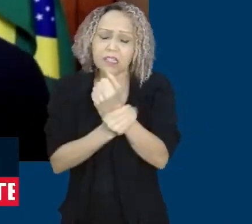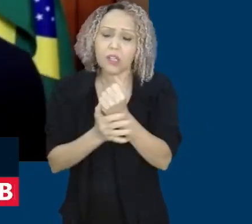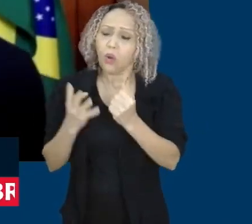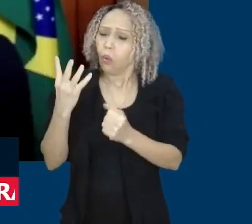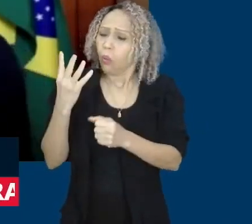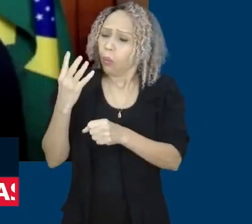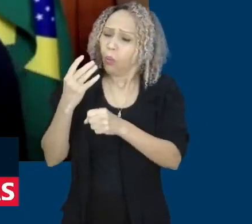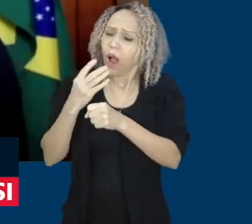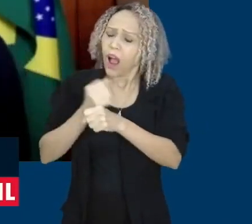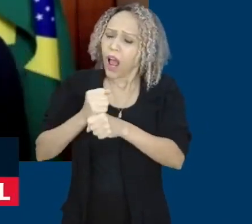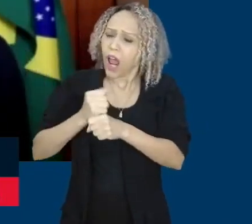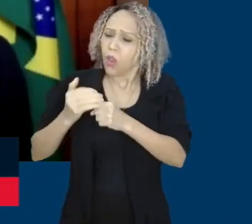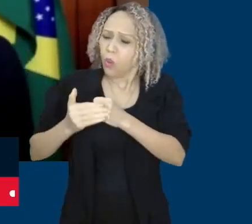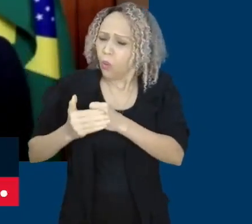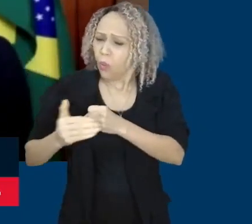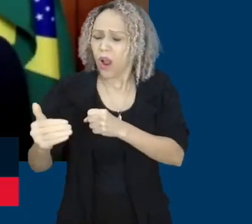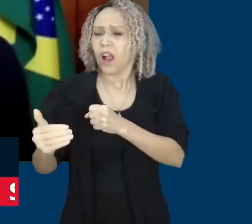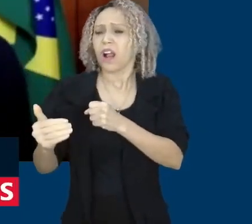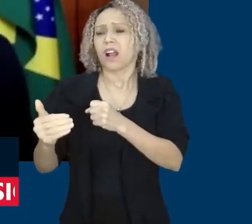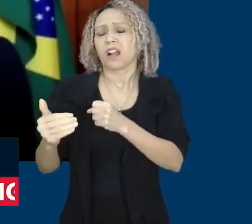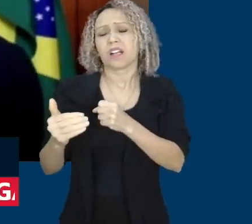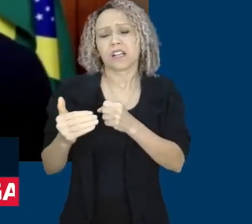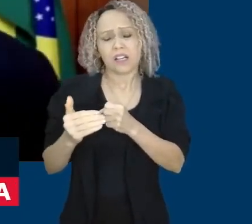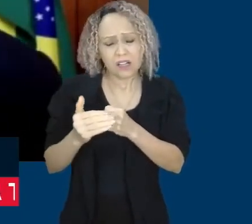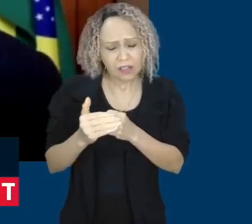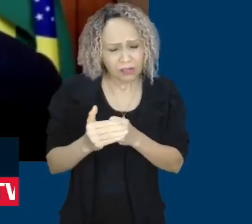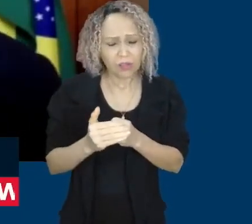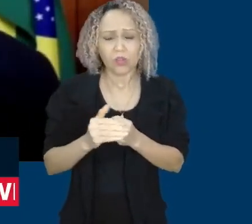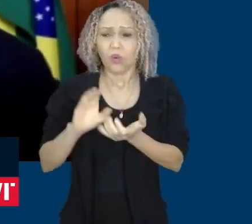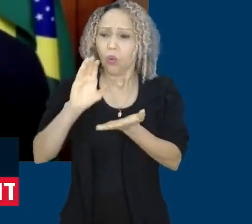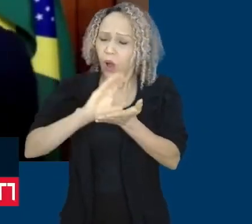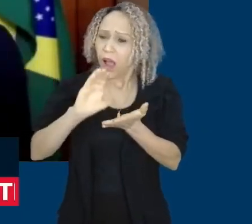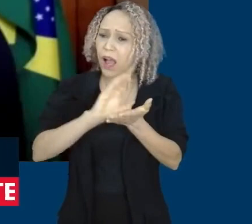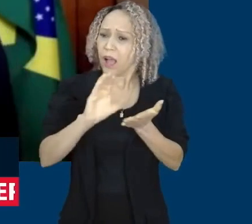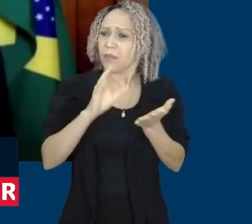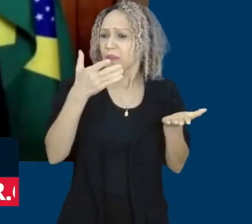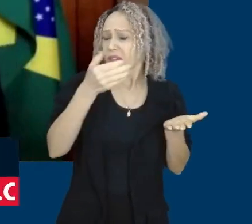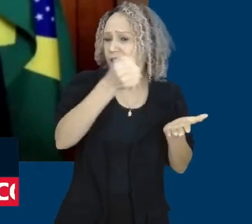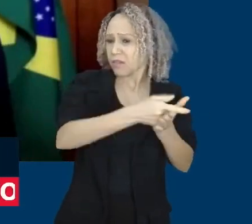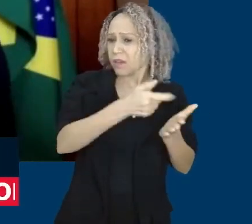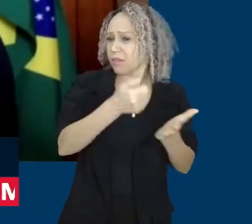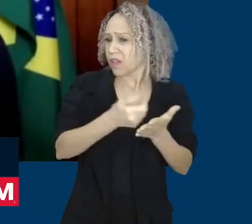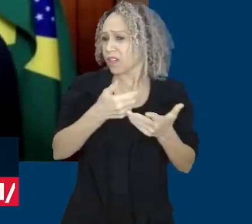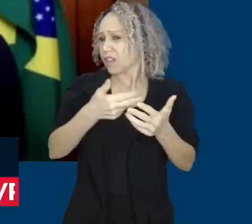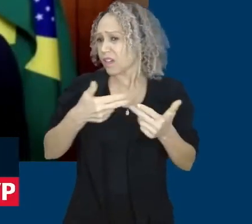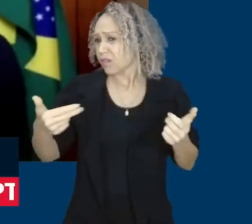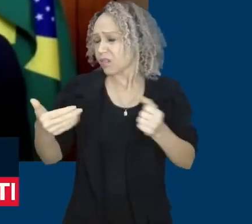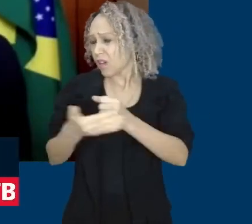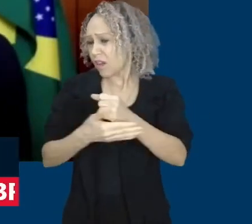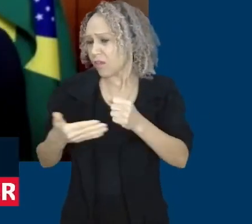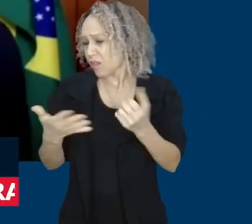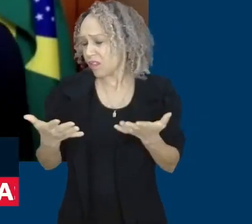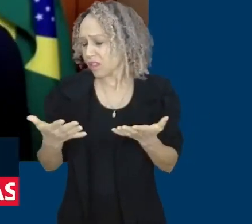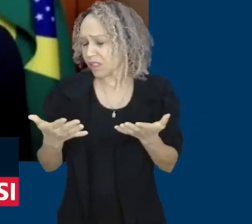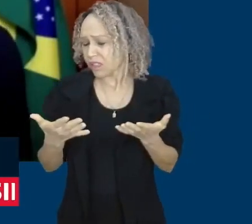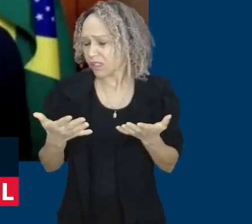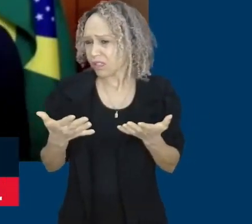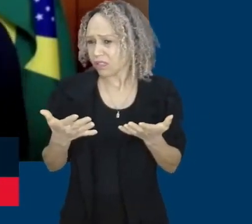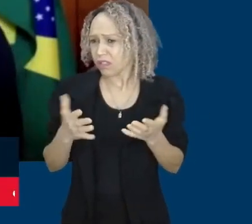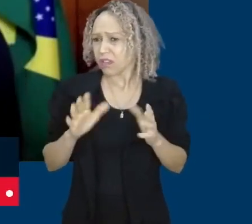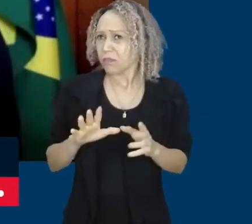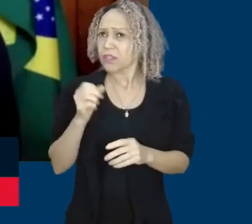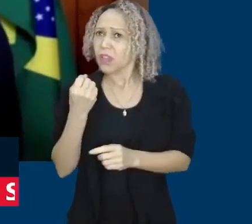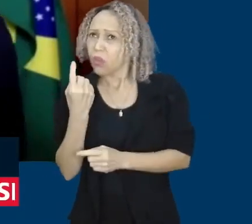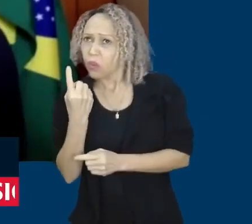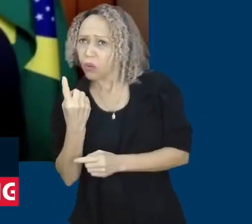não cumprir a lei fiscal, isso não dá à sociedade brasileira e nem à economia aquilo que é fundamental para atrair investimentos privados interno